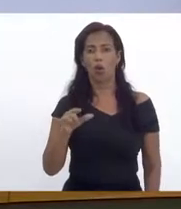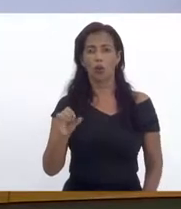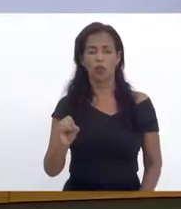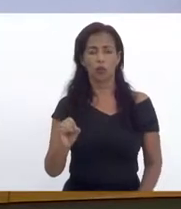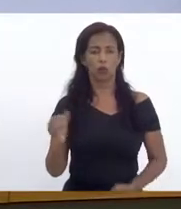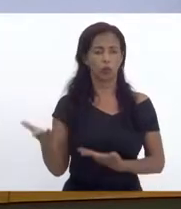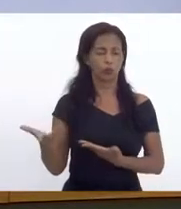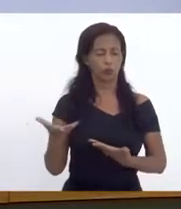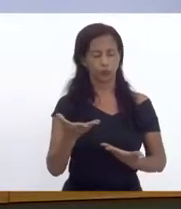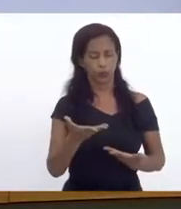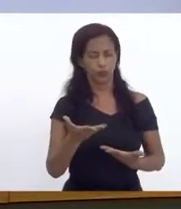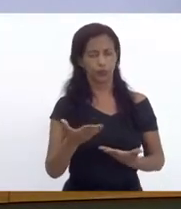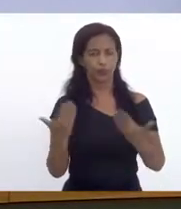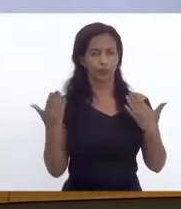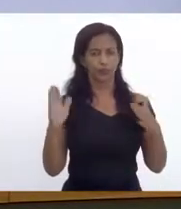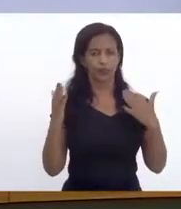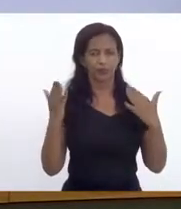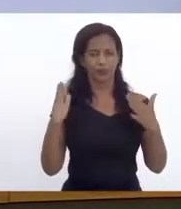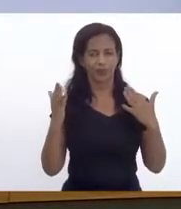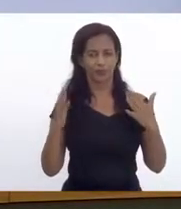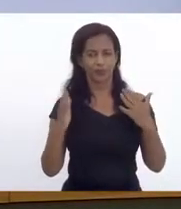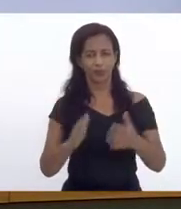por favor.